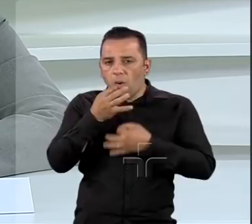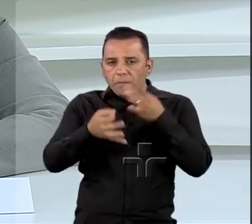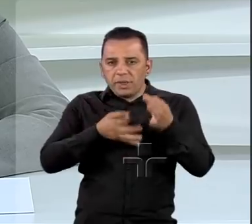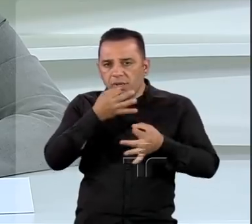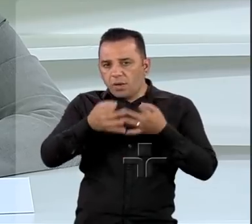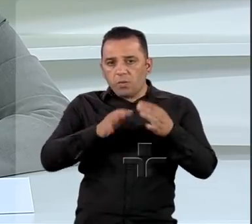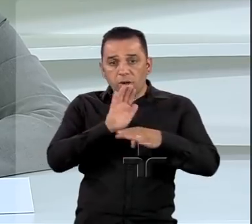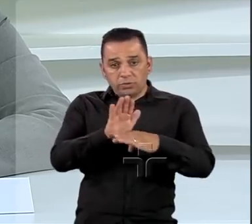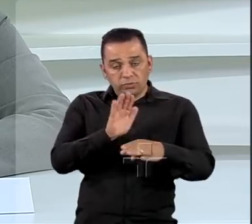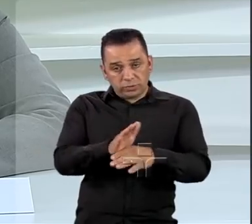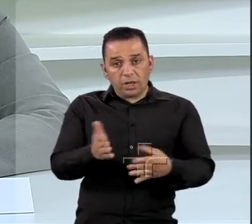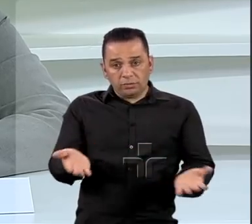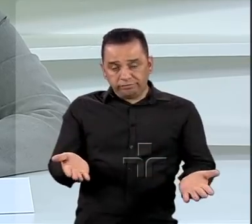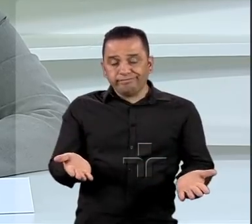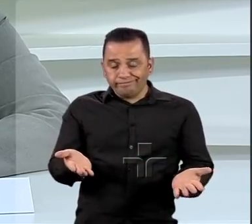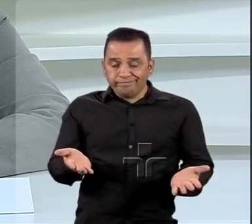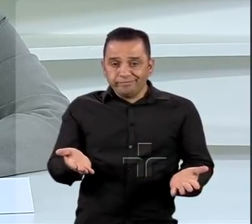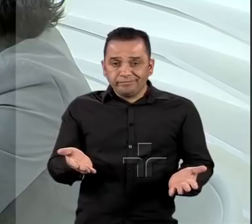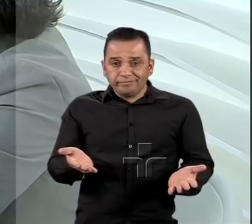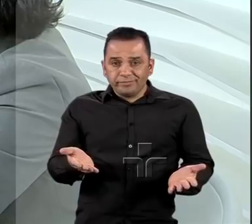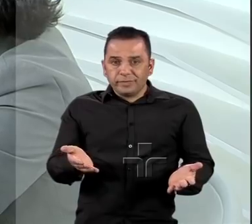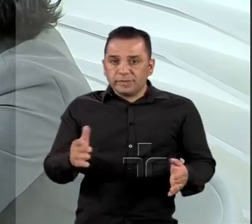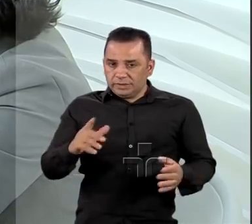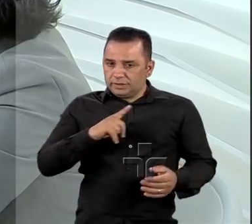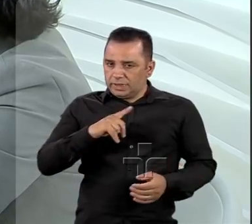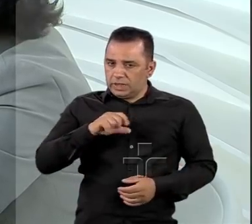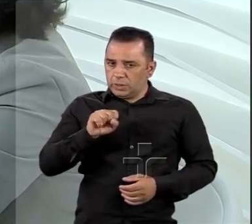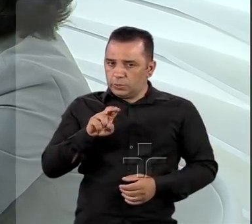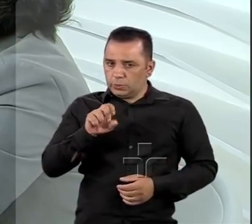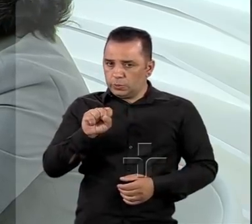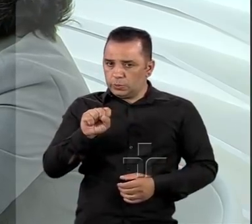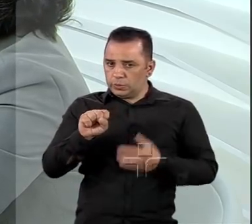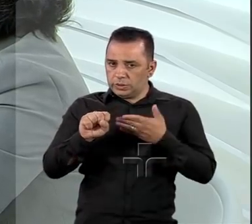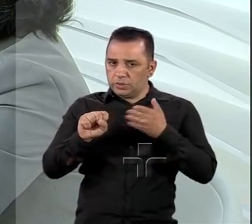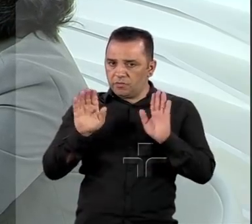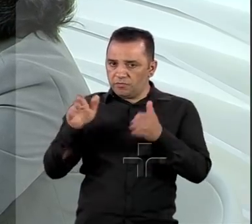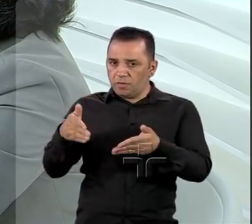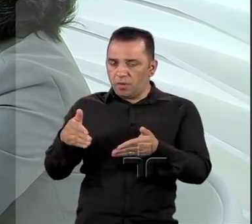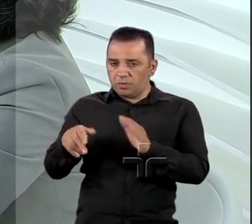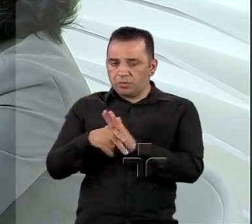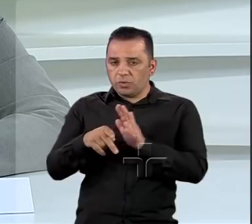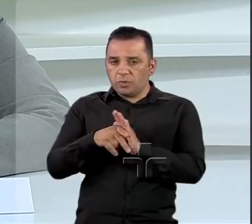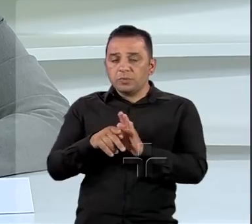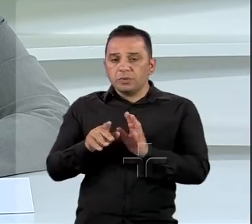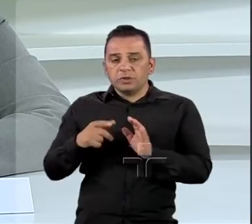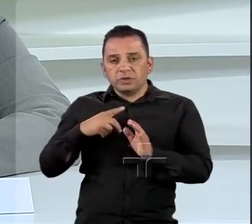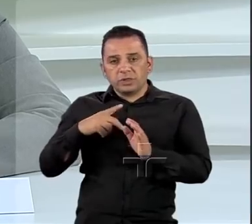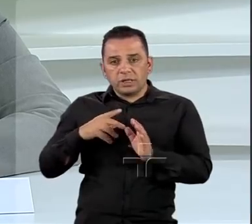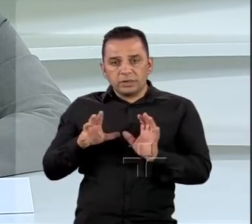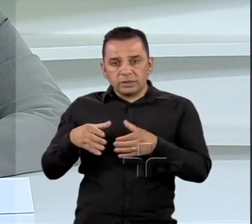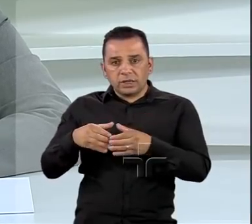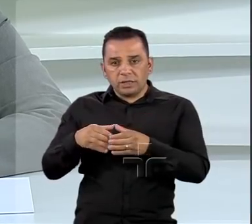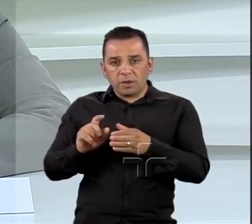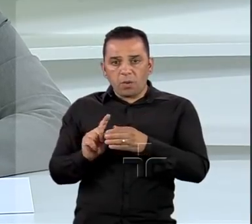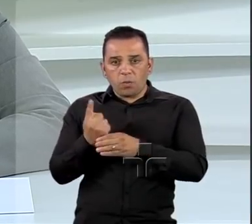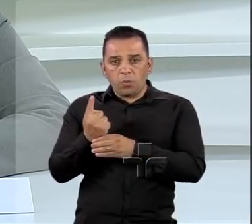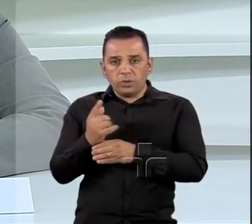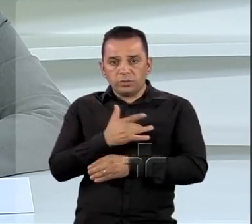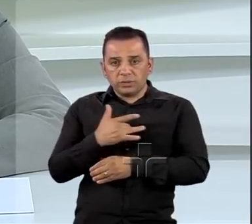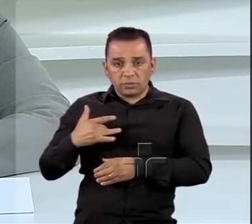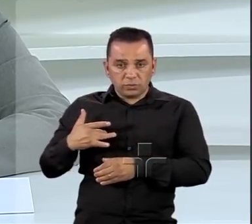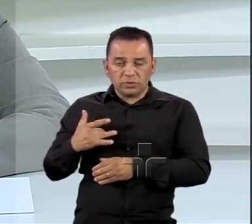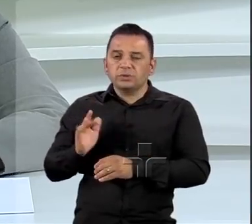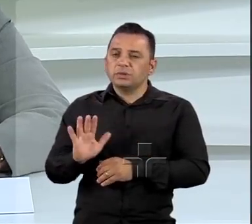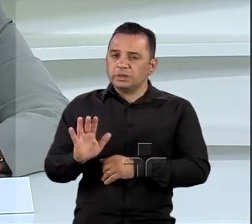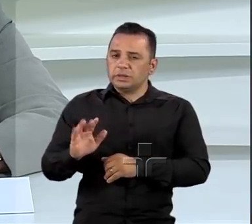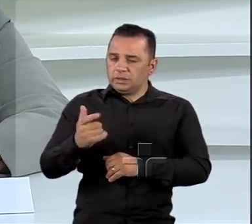eleição. Falando sobre o SUS, o nosso foco principal como Sistema Único de Saúde, que às vezes eu até faço uma troca, eu acho que